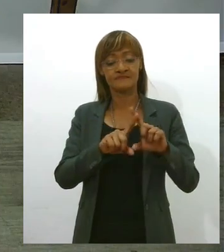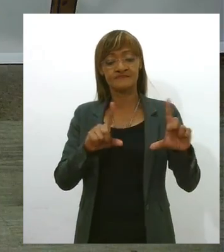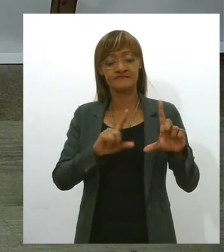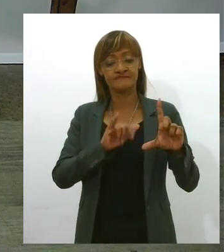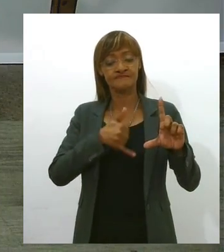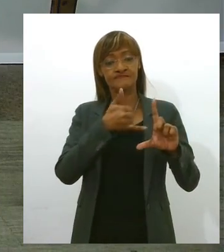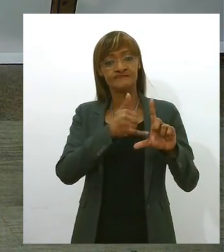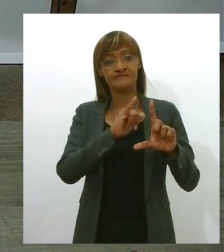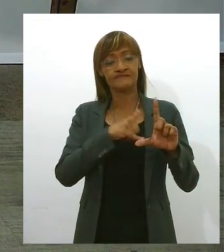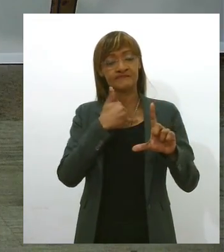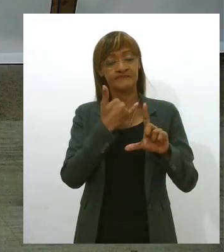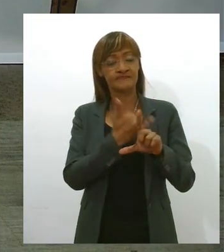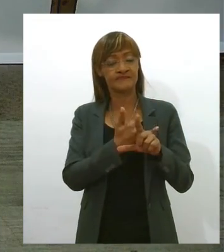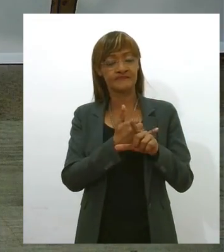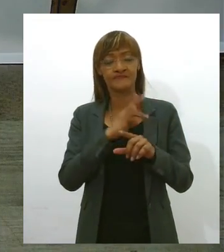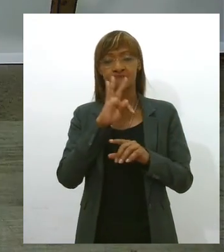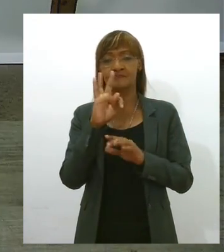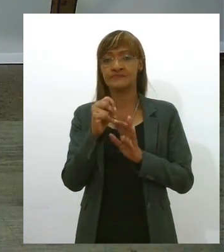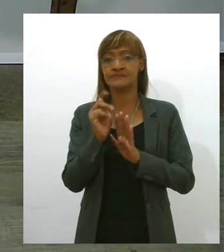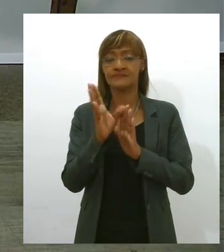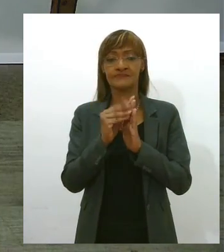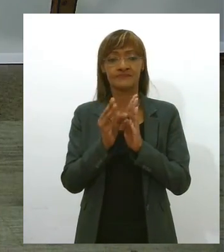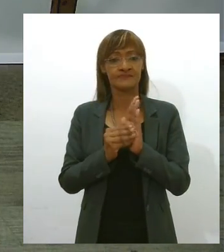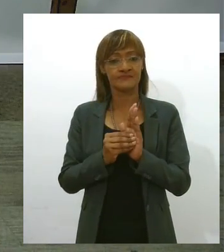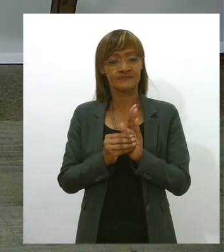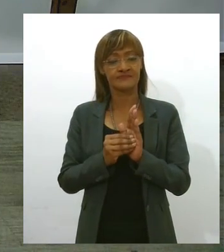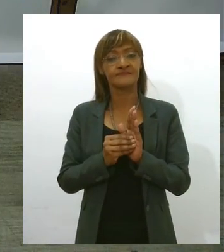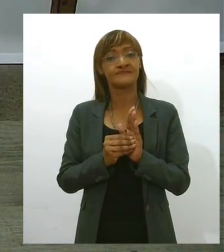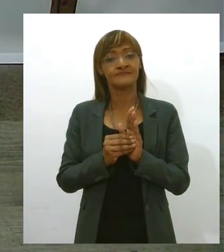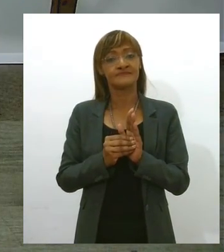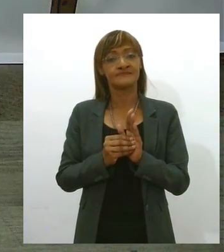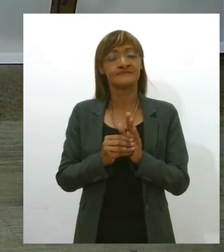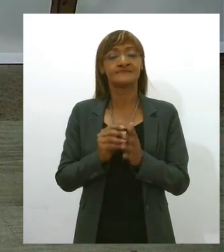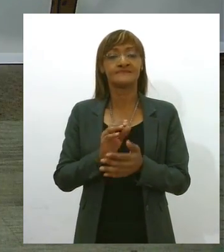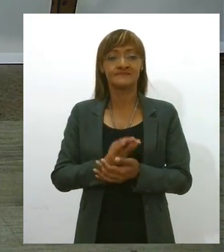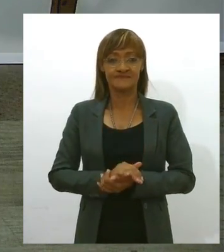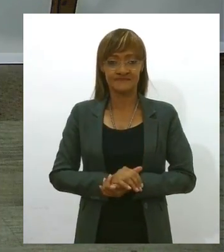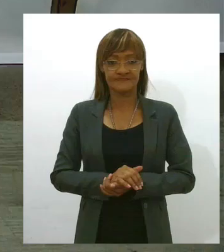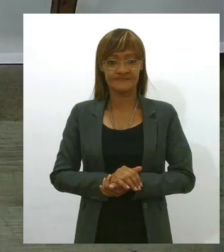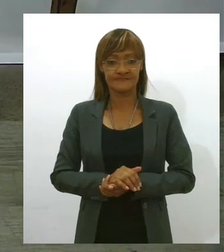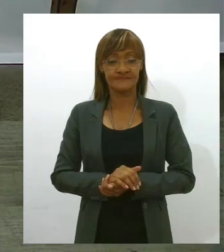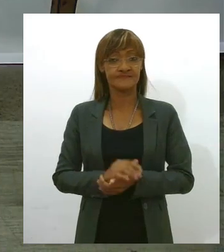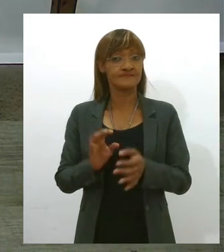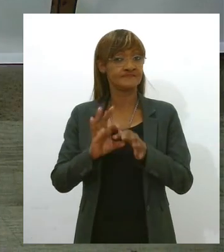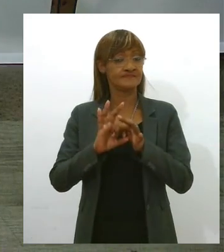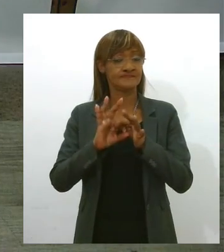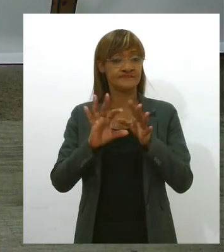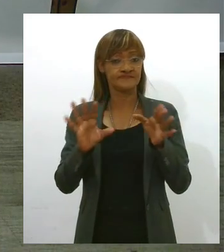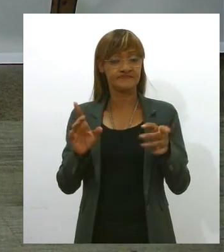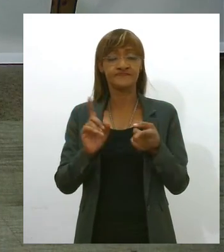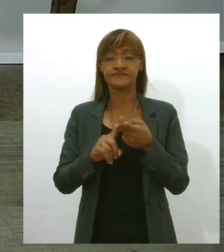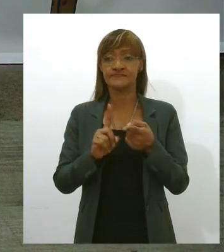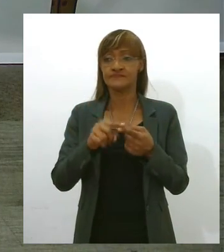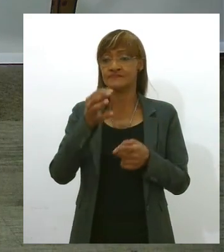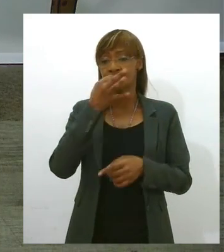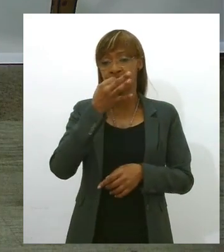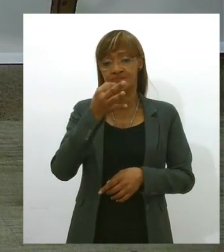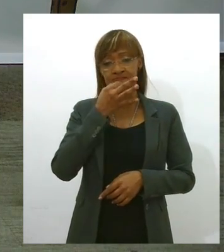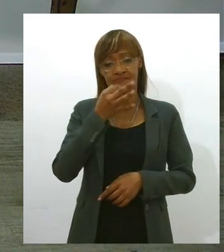a todo o conteúdo disponível no nosso canal do YouTube. Fique à vontade também para mandar dicas e sugestões no